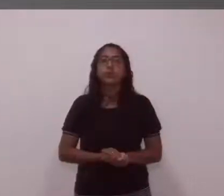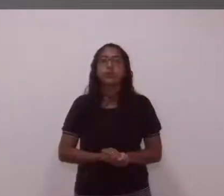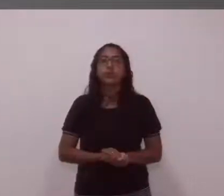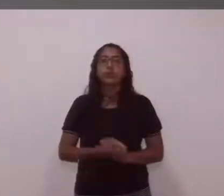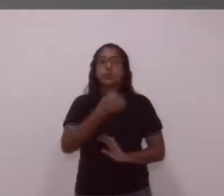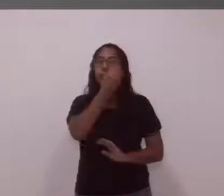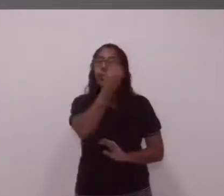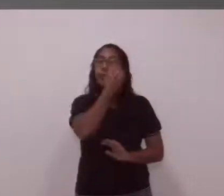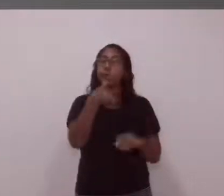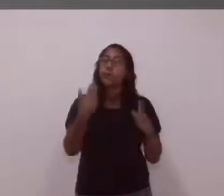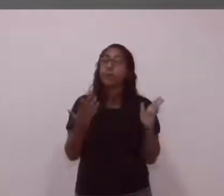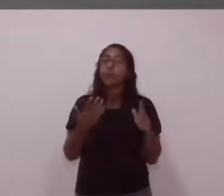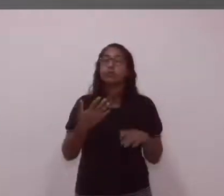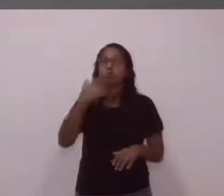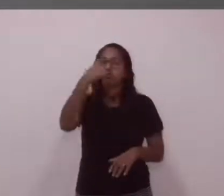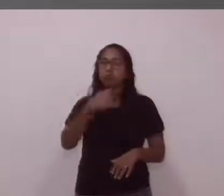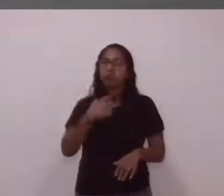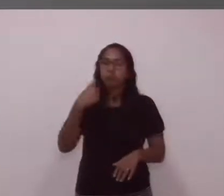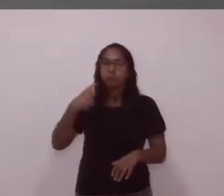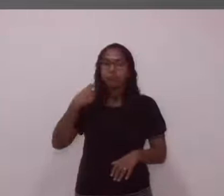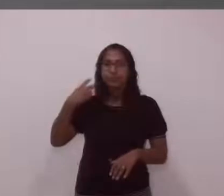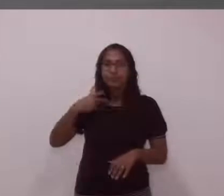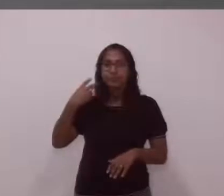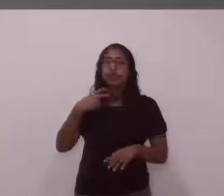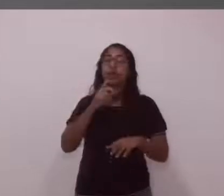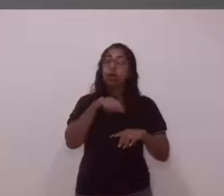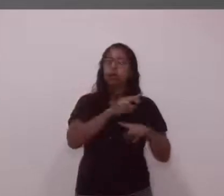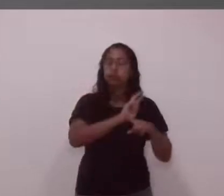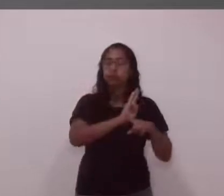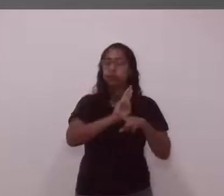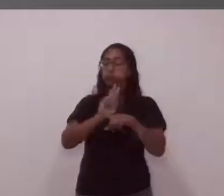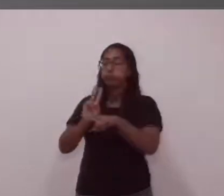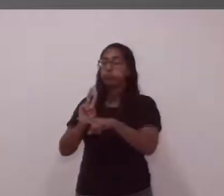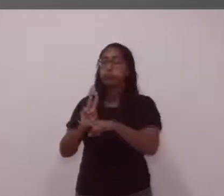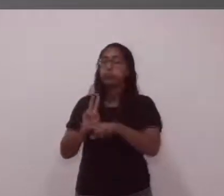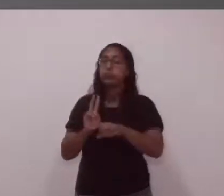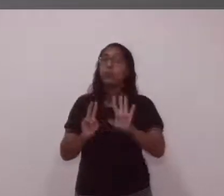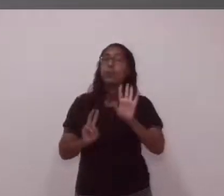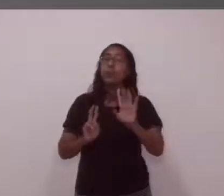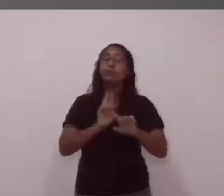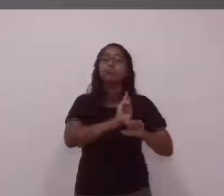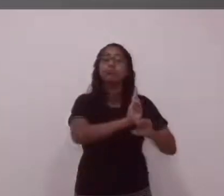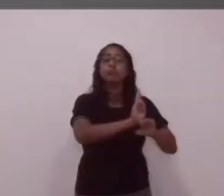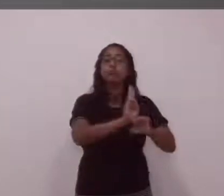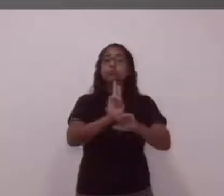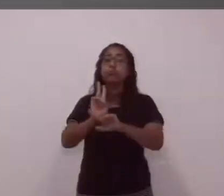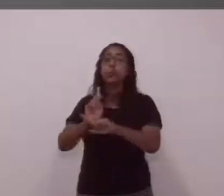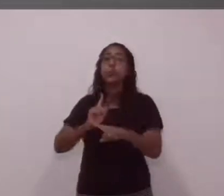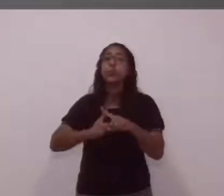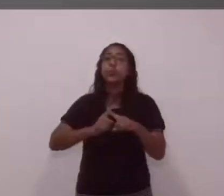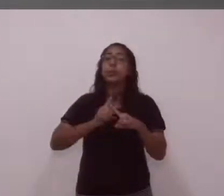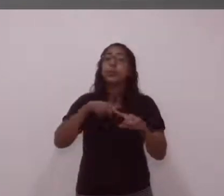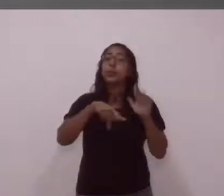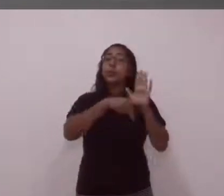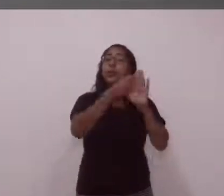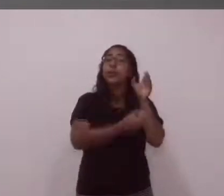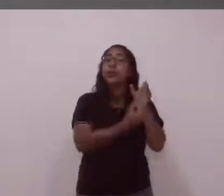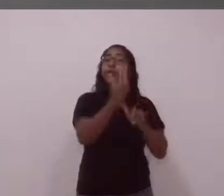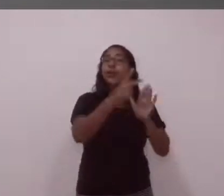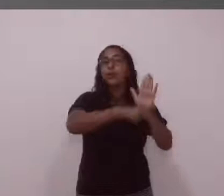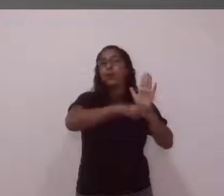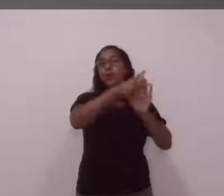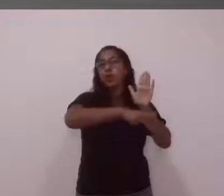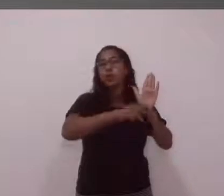então ser vereador gente não é é fiscalizar é também mas a fiscalização ela existe através de projeto no